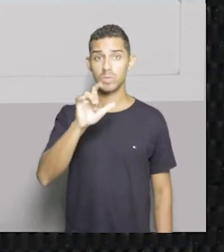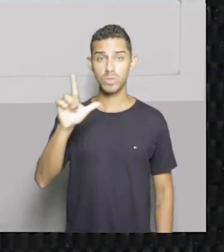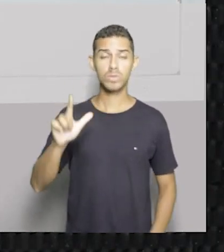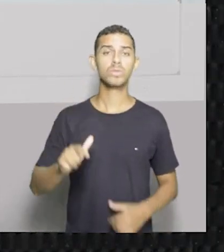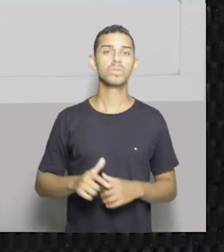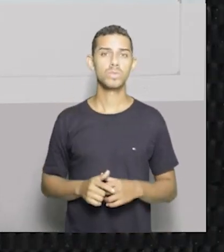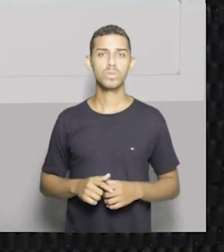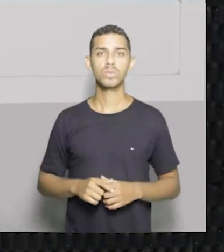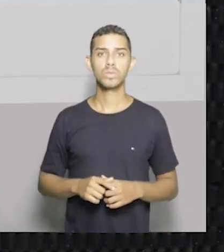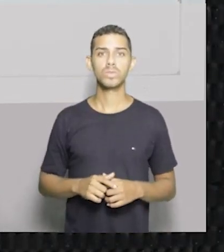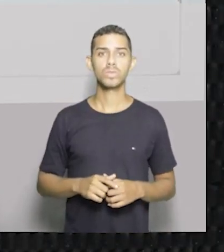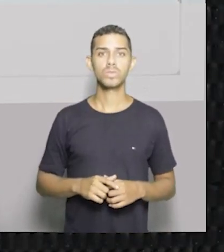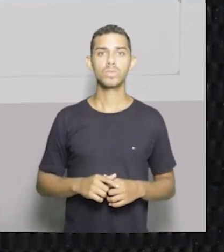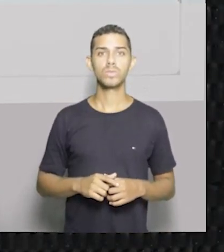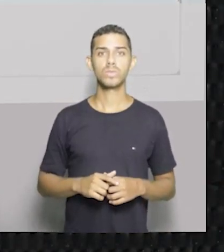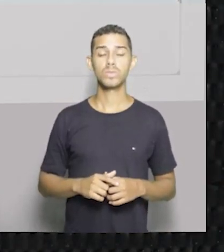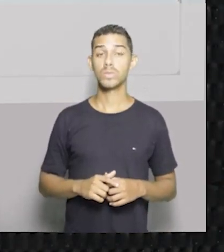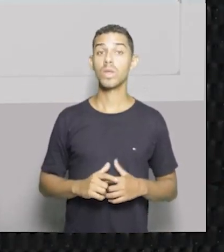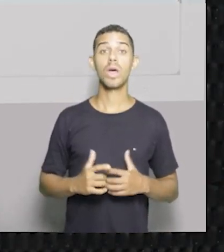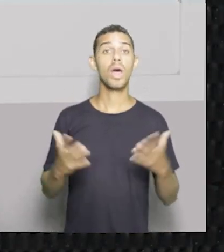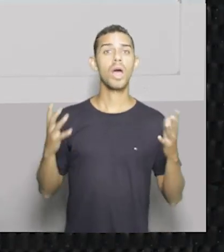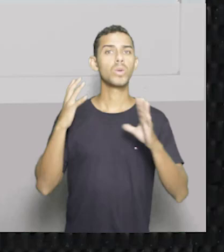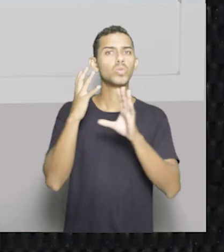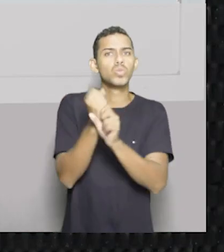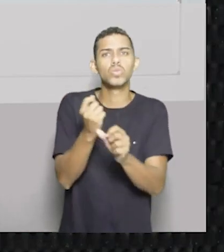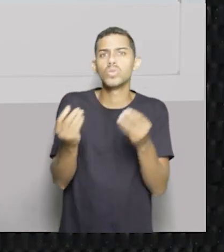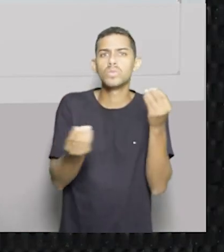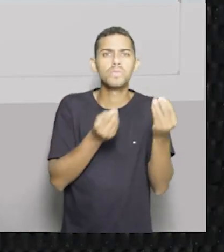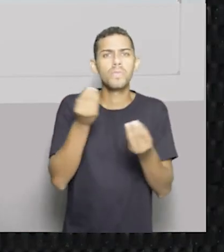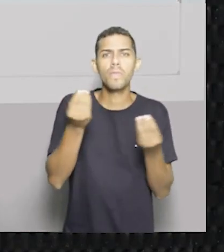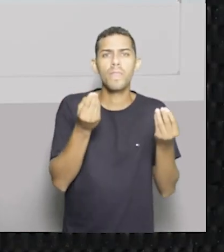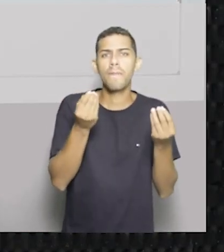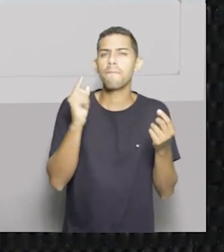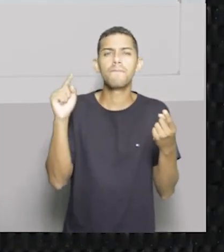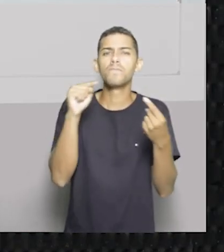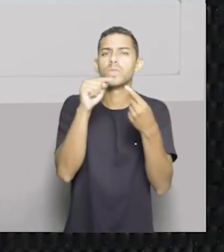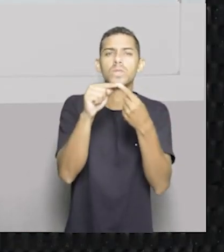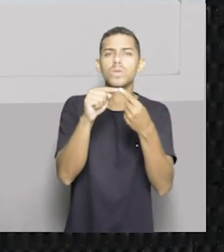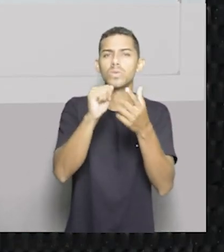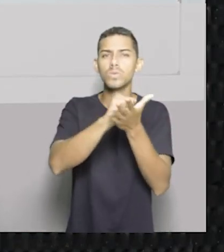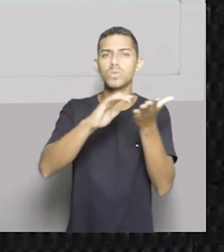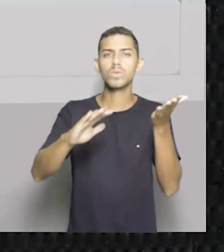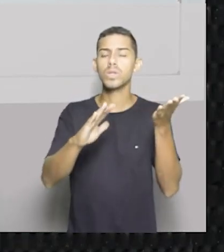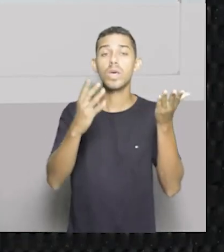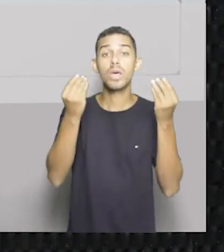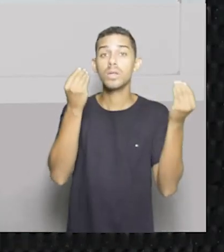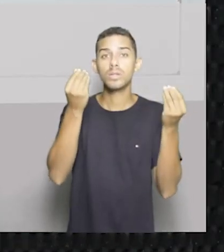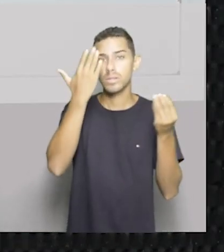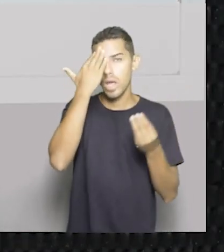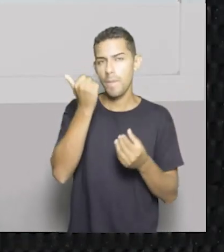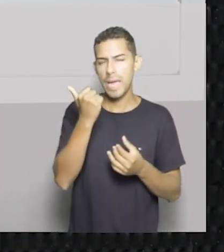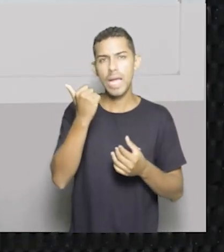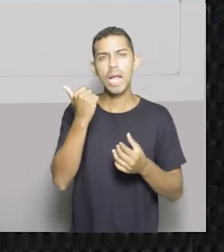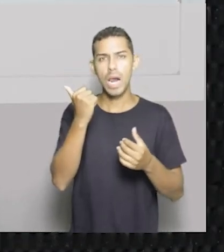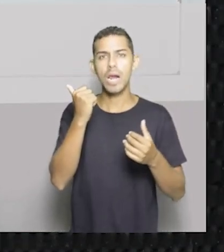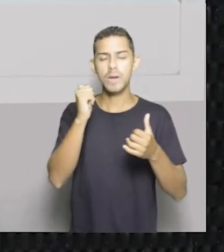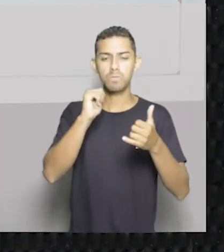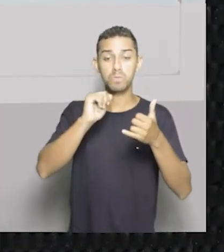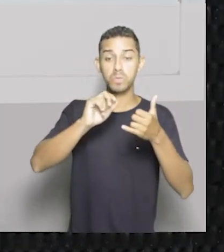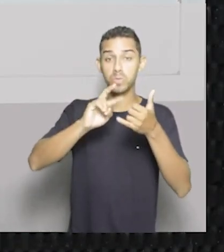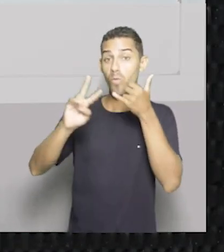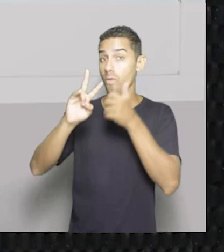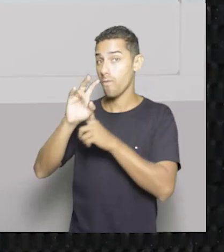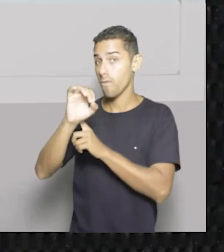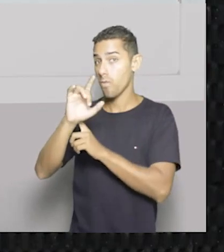Certo? E a nossa conta? O que é o objetivo do exercício? Ele quer saber a leitura do voltímetro. Como